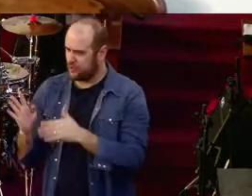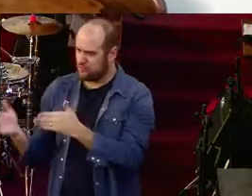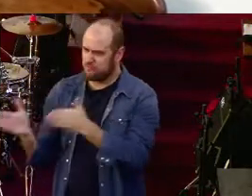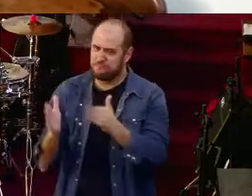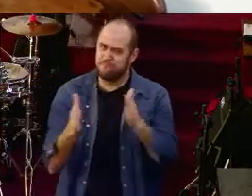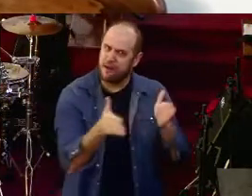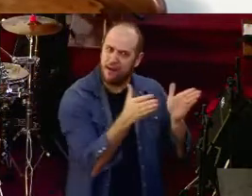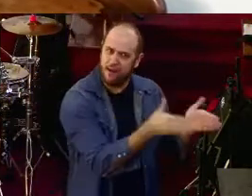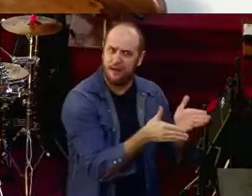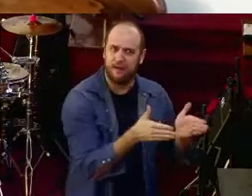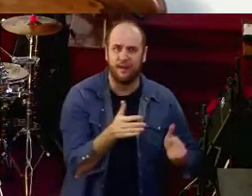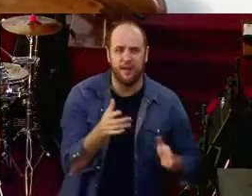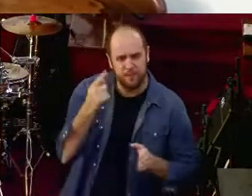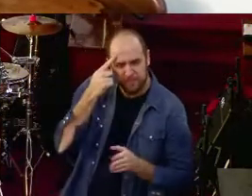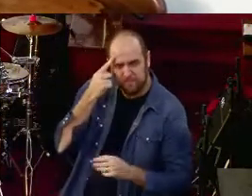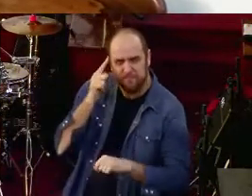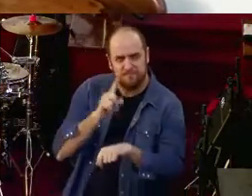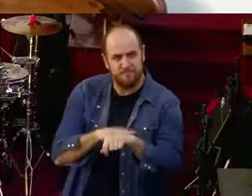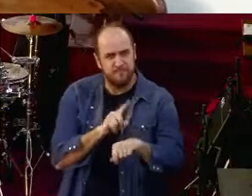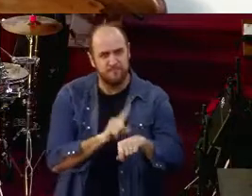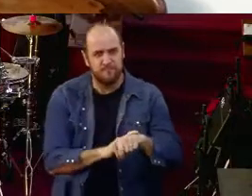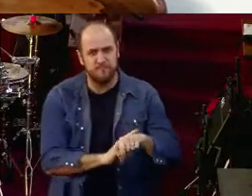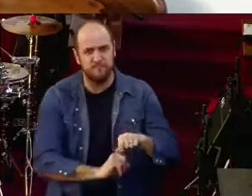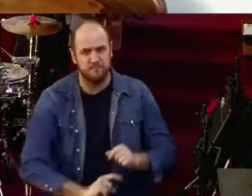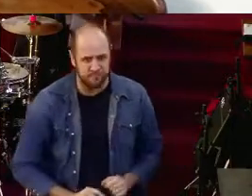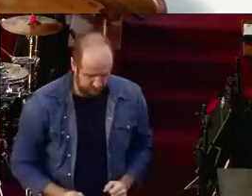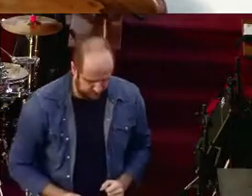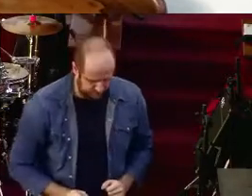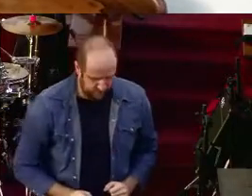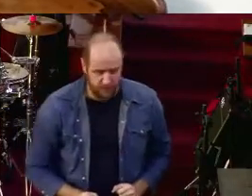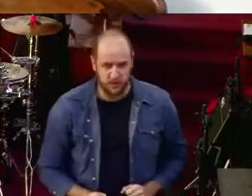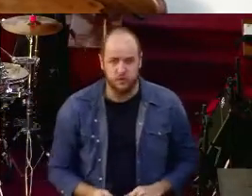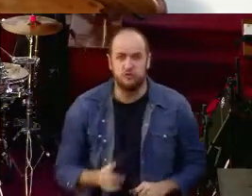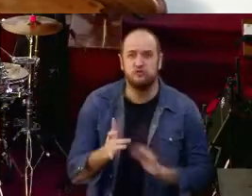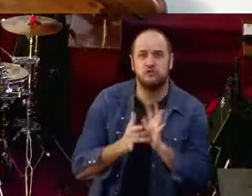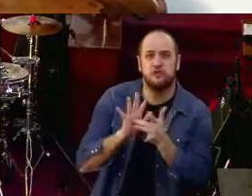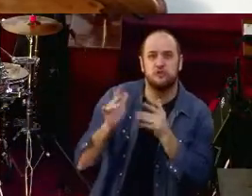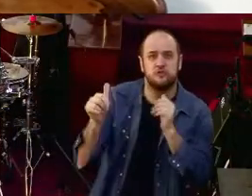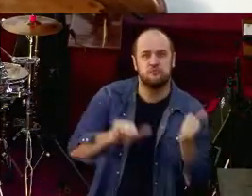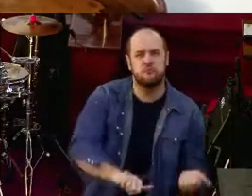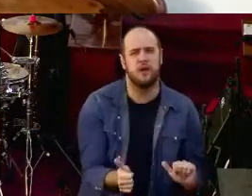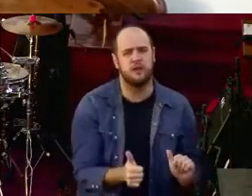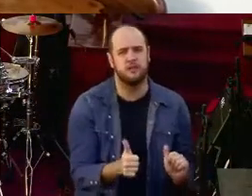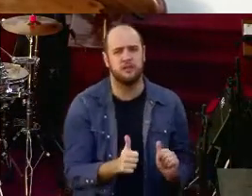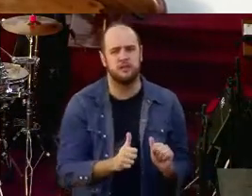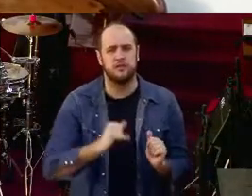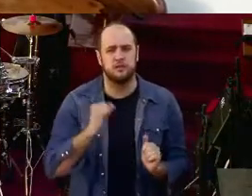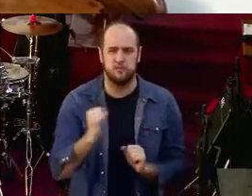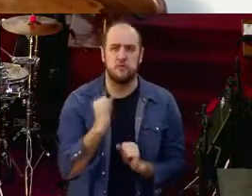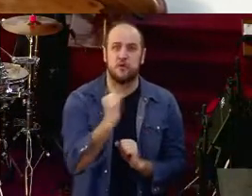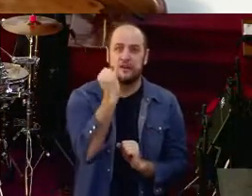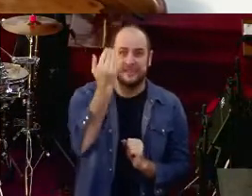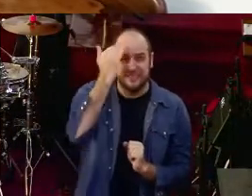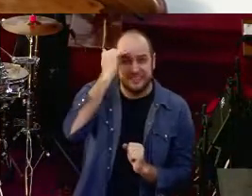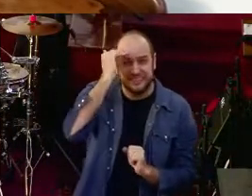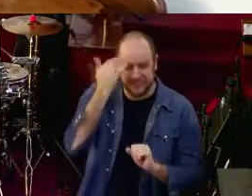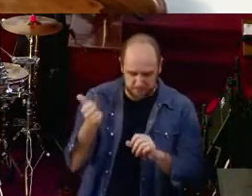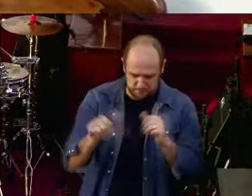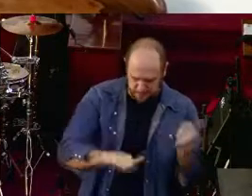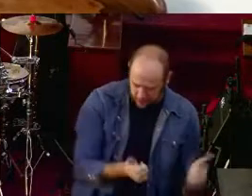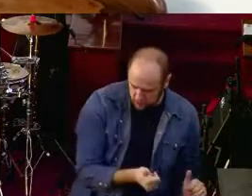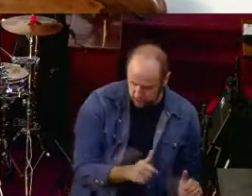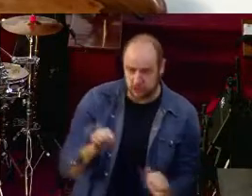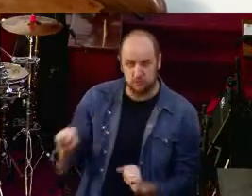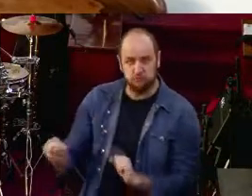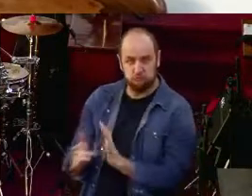desse momento, né? O momento que é o batismo de Jesus e a importância de entender o batismo, esse aqui